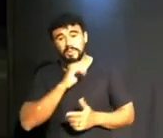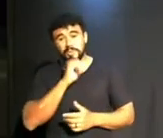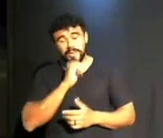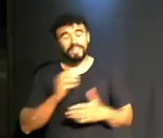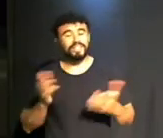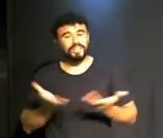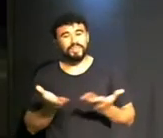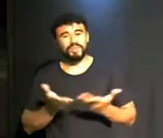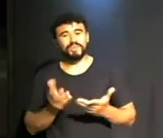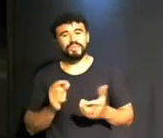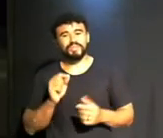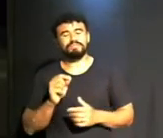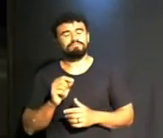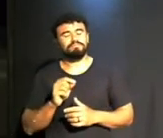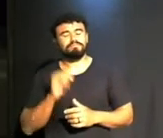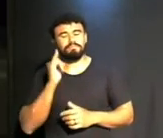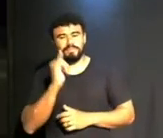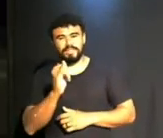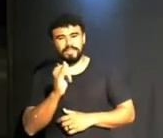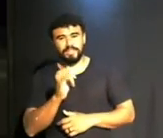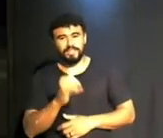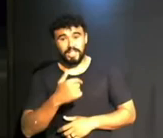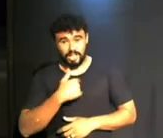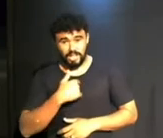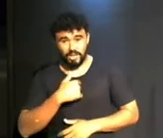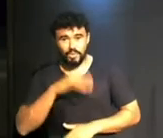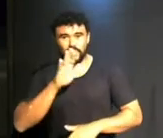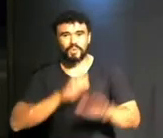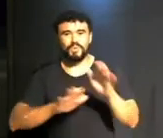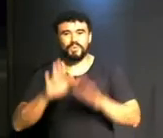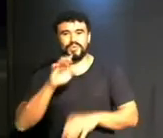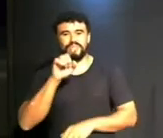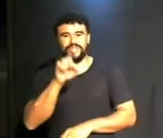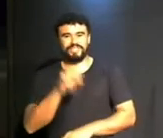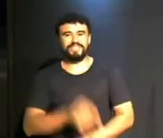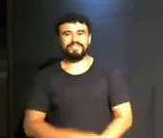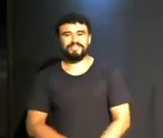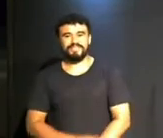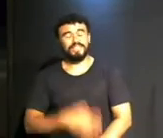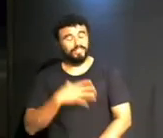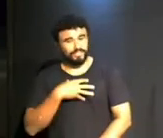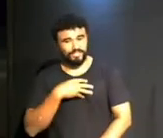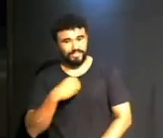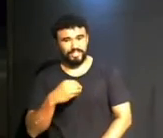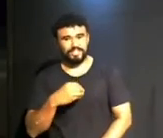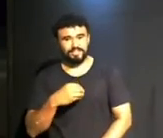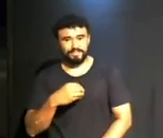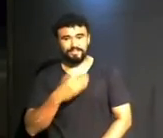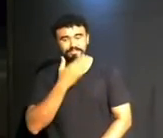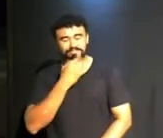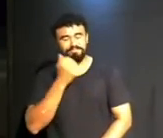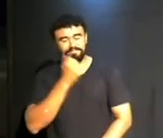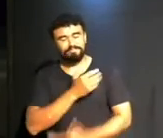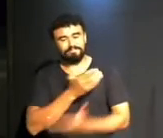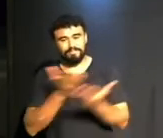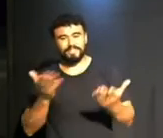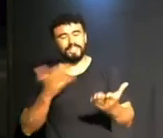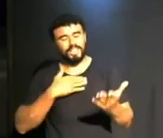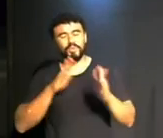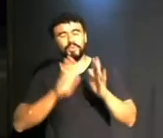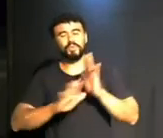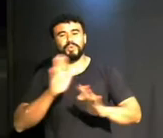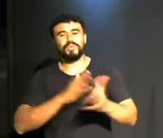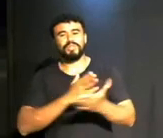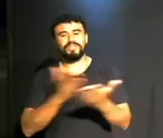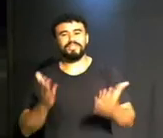que hoje ele te disse eu cuido de ter filho filha eu